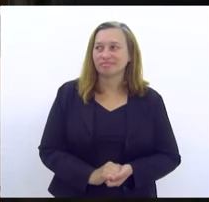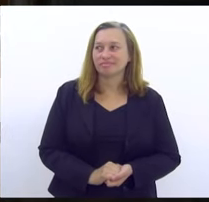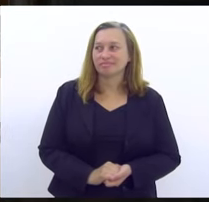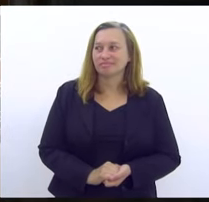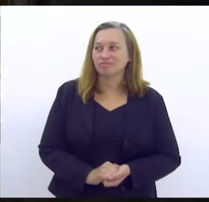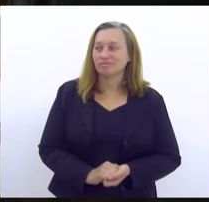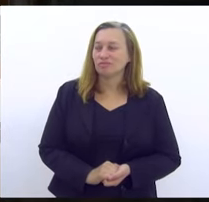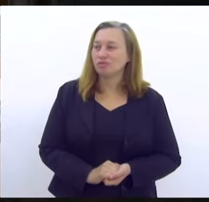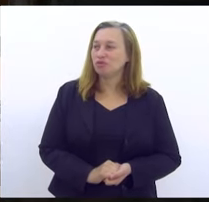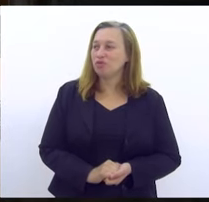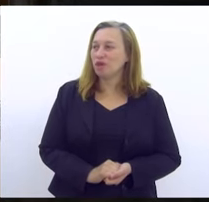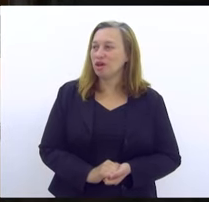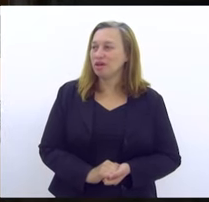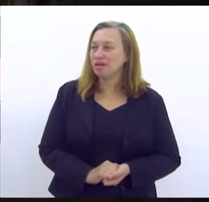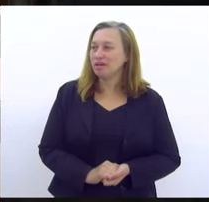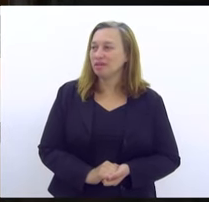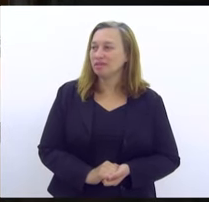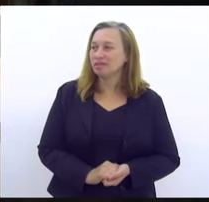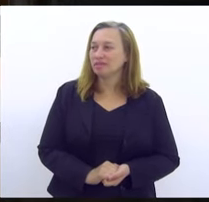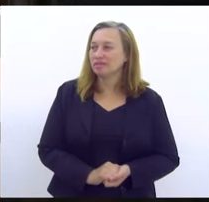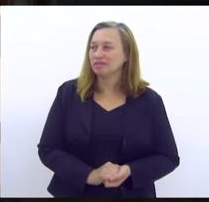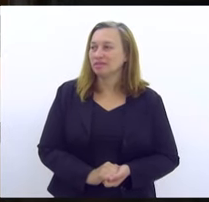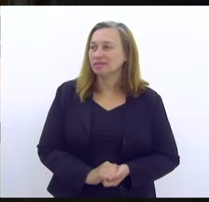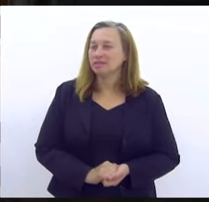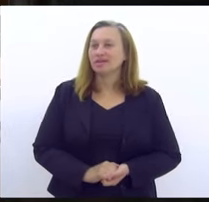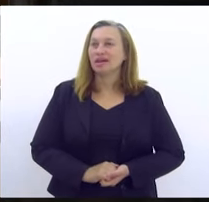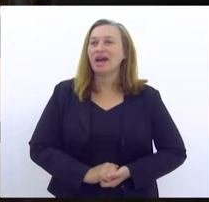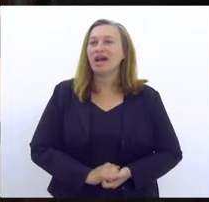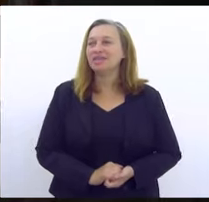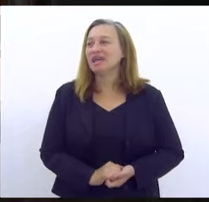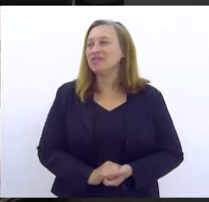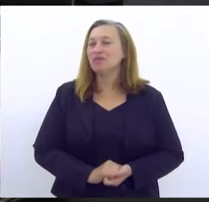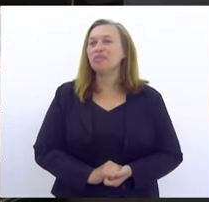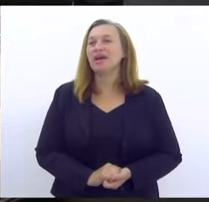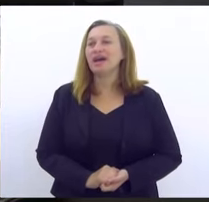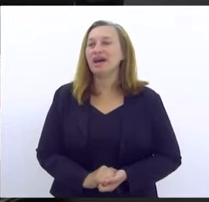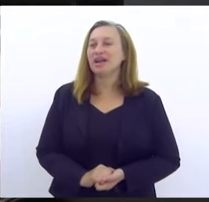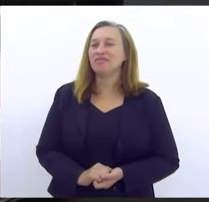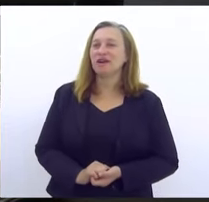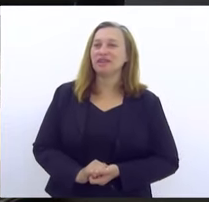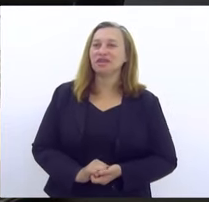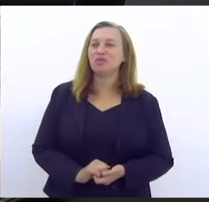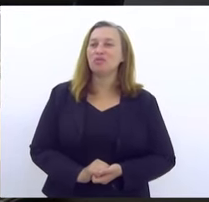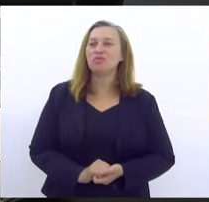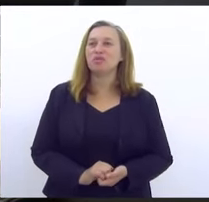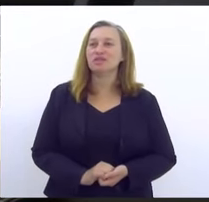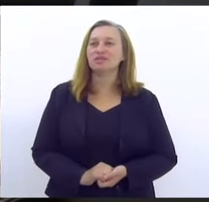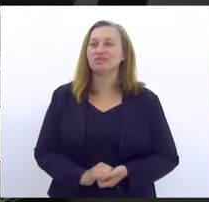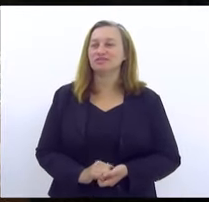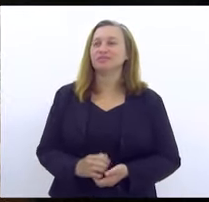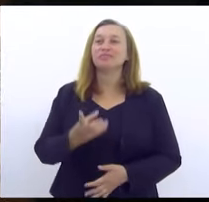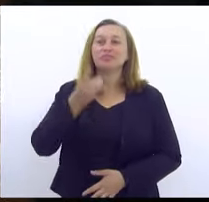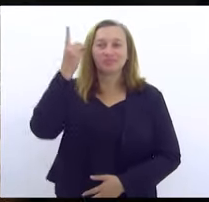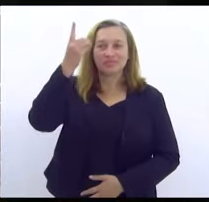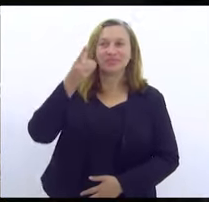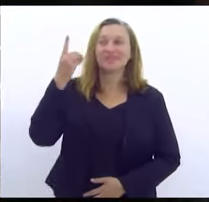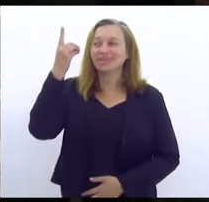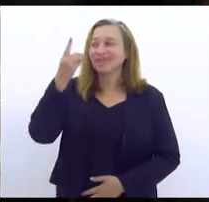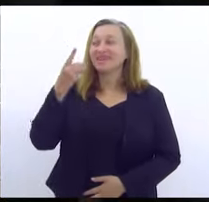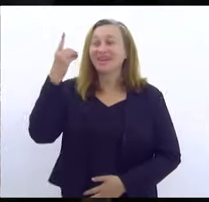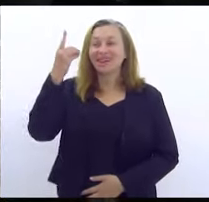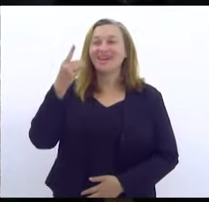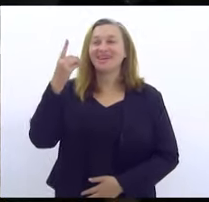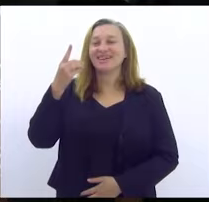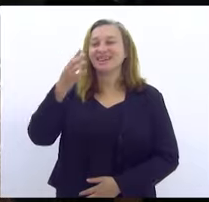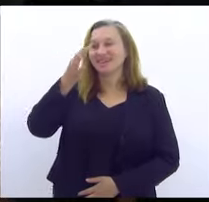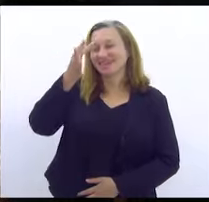Não havendo mais quem queira discutir... Rapidamente, presidente. Para discutir? Para discutir rapidamente. É muito, deputado, muito rápido. Fred Pacheco. Também para saudar